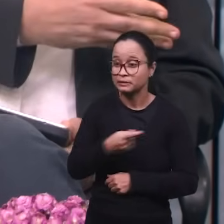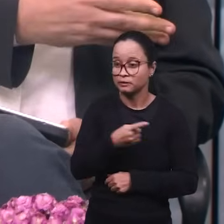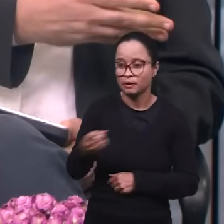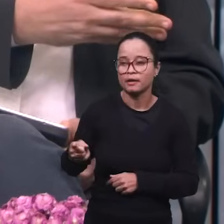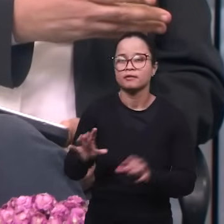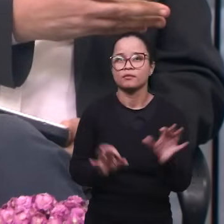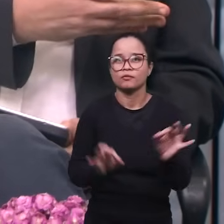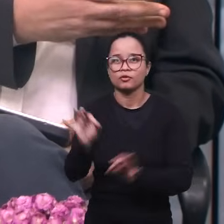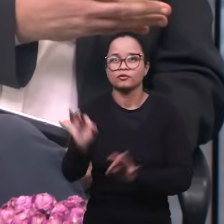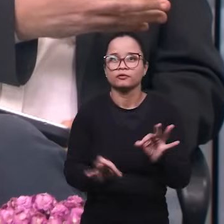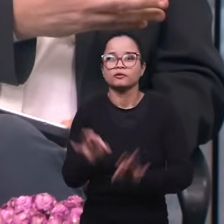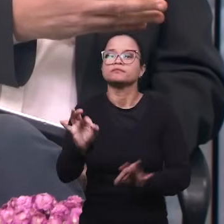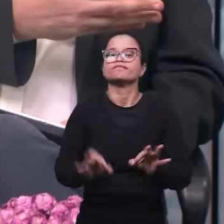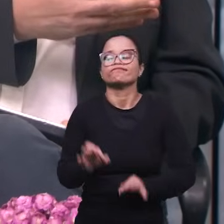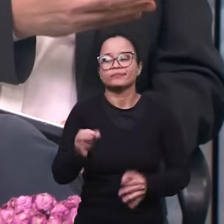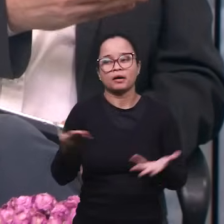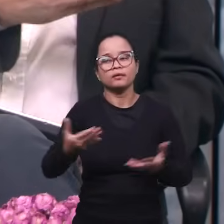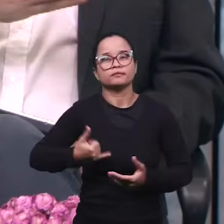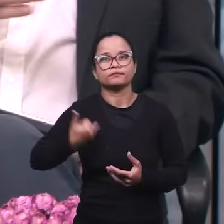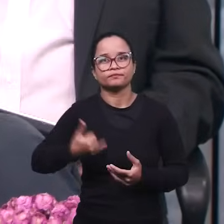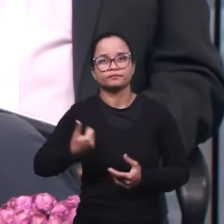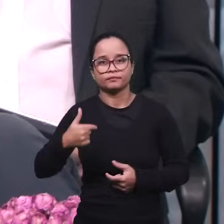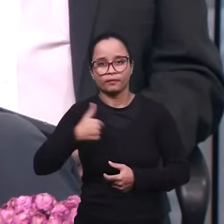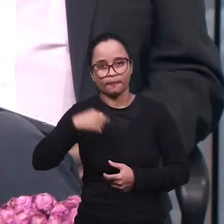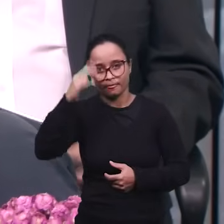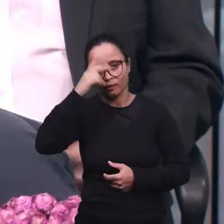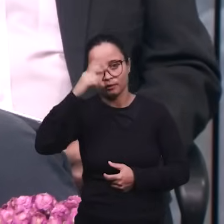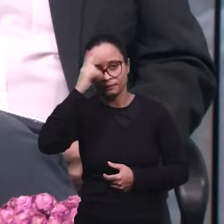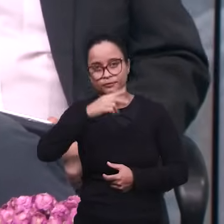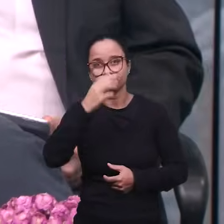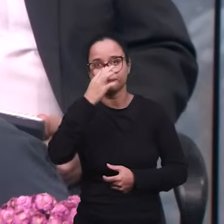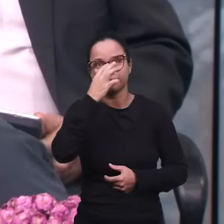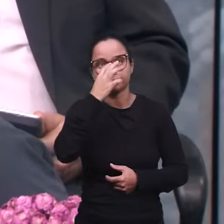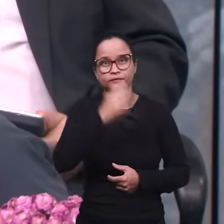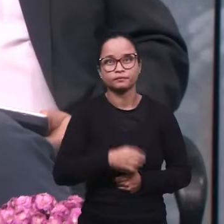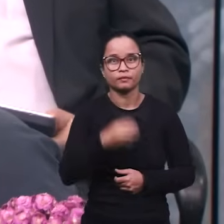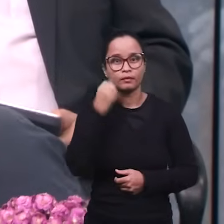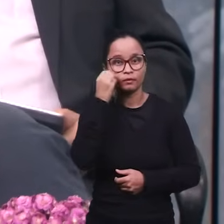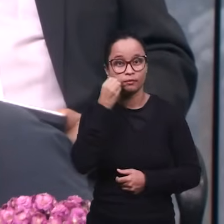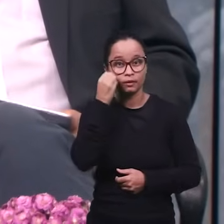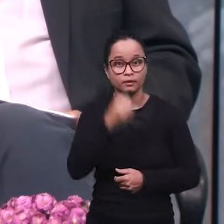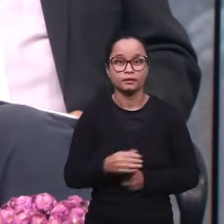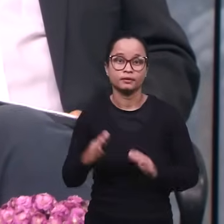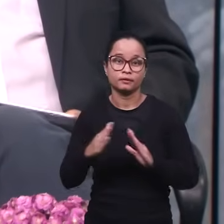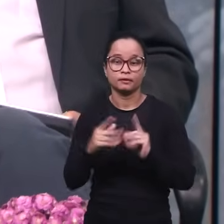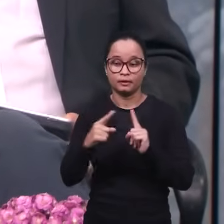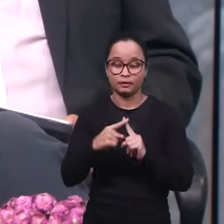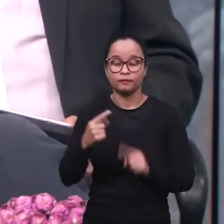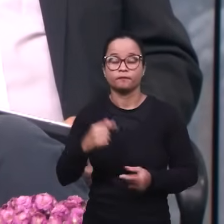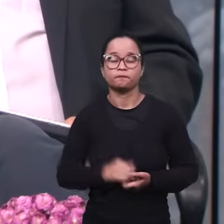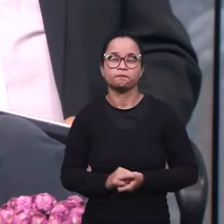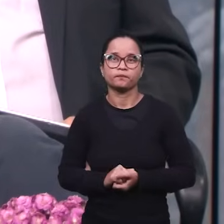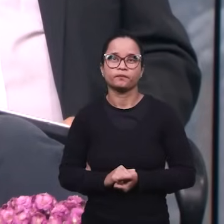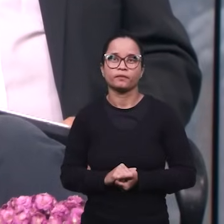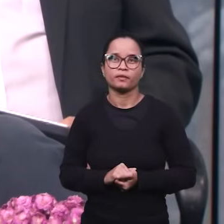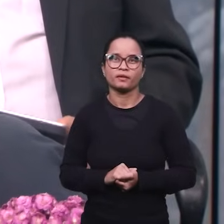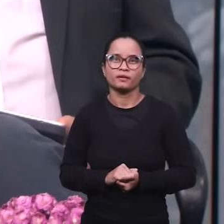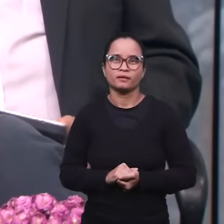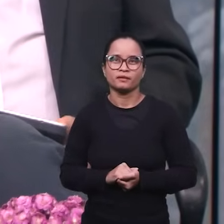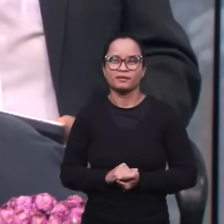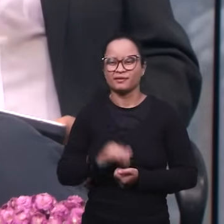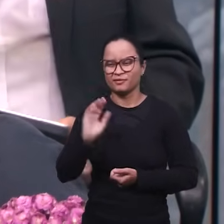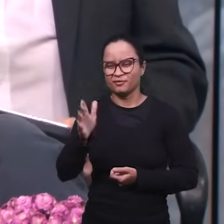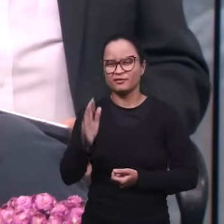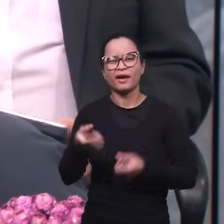é essa idade. É essa idade. Então, eu me lembro de uma experiência que eu tive numa igreja. Era uma